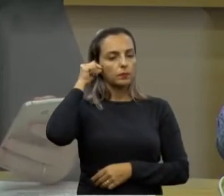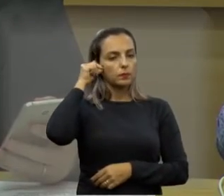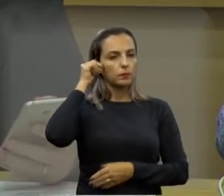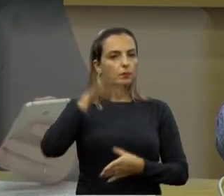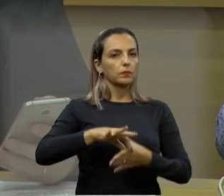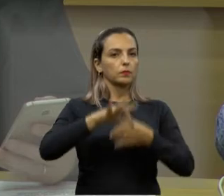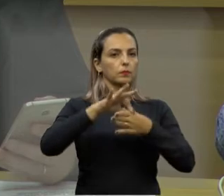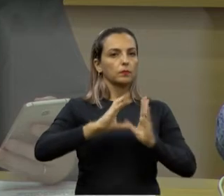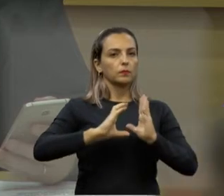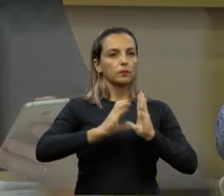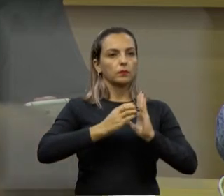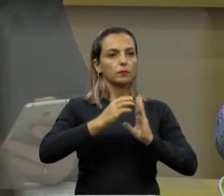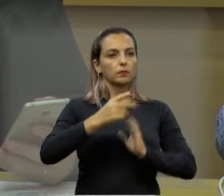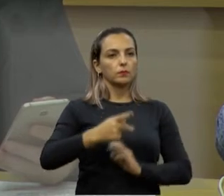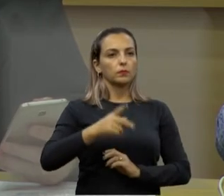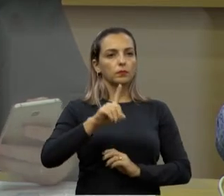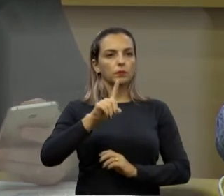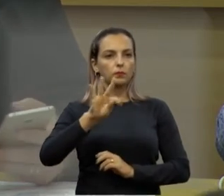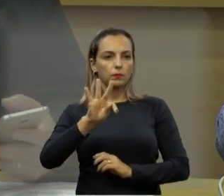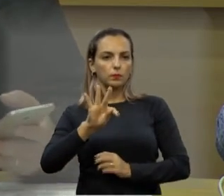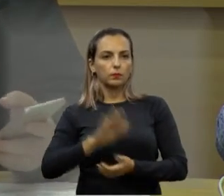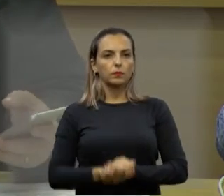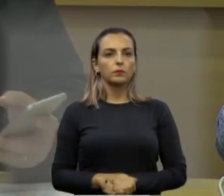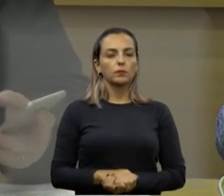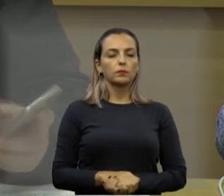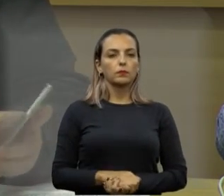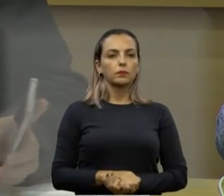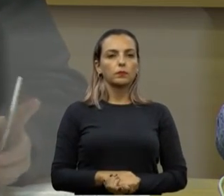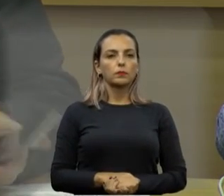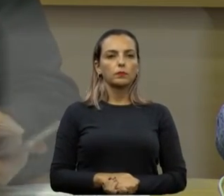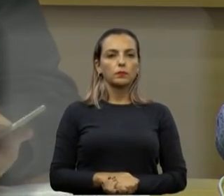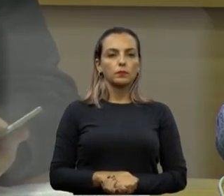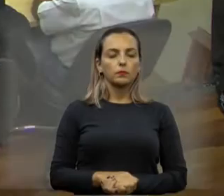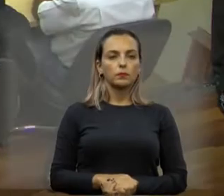líder do PDT Vereador aluna Méier